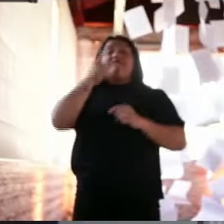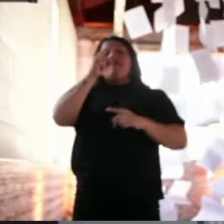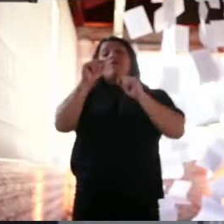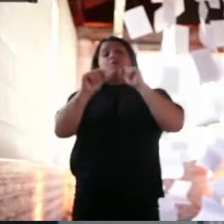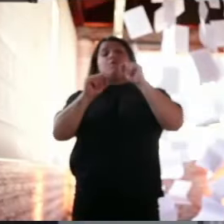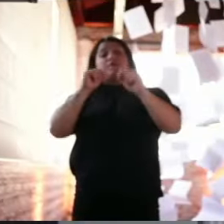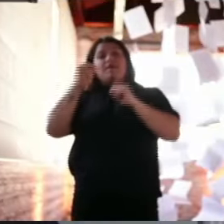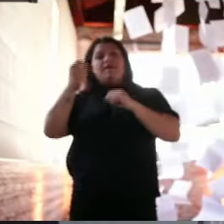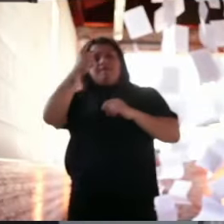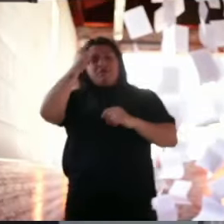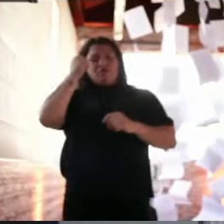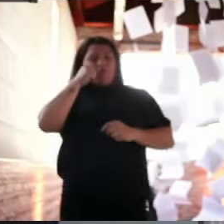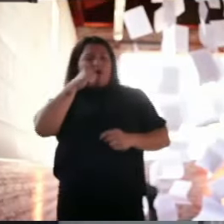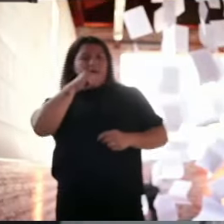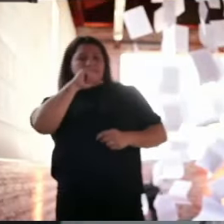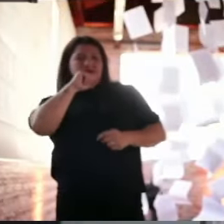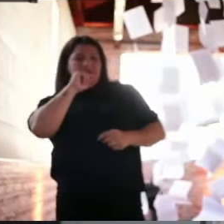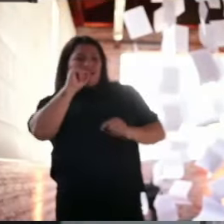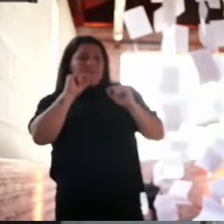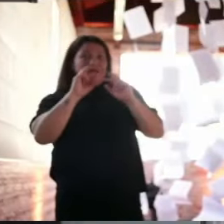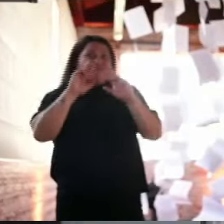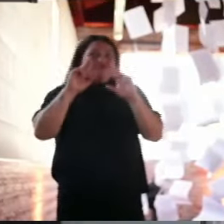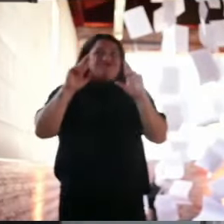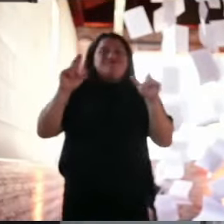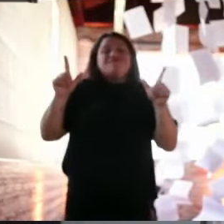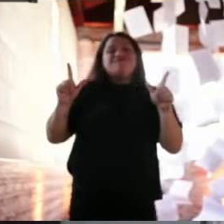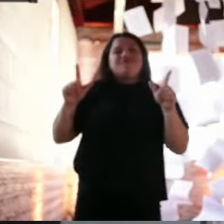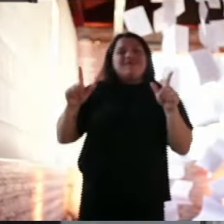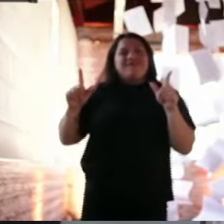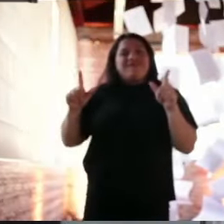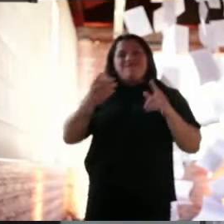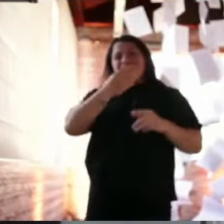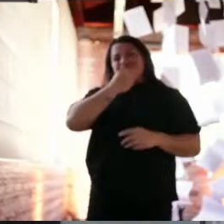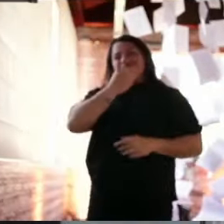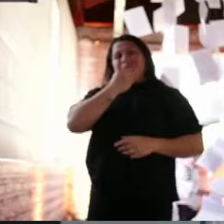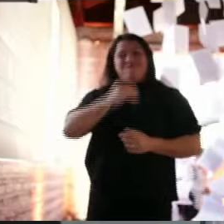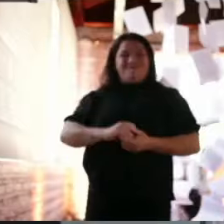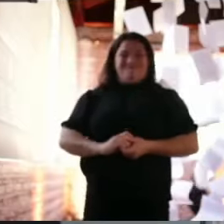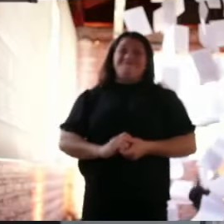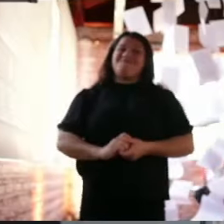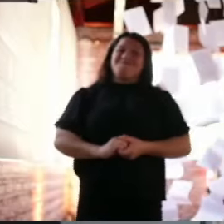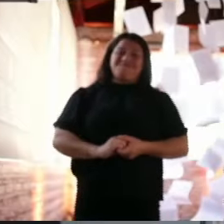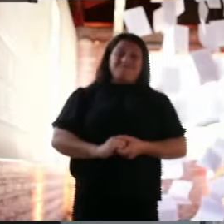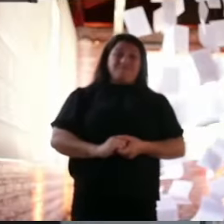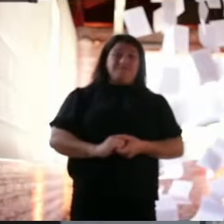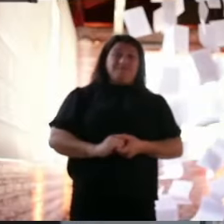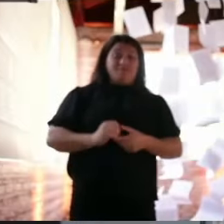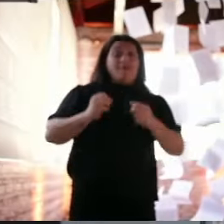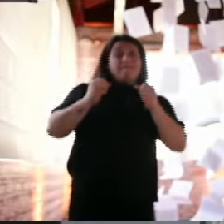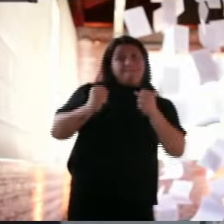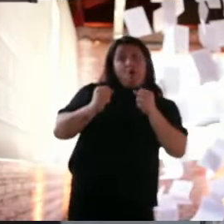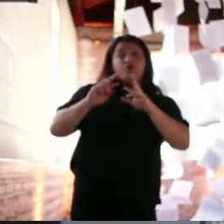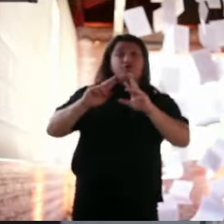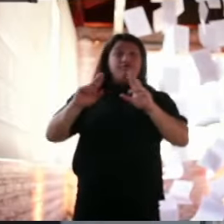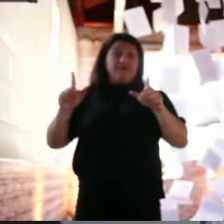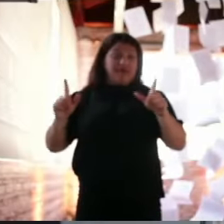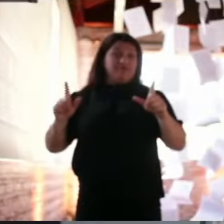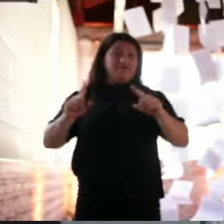que se passa com as mulheres é totalmente diferente do que se passa com os homens Pode até ser diferente